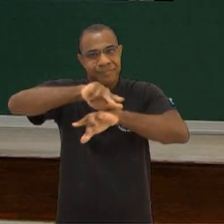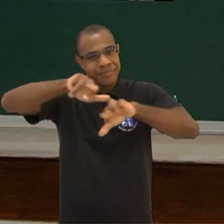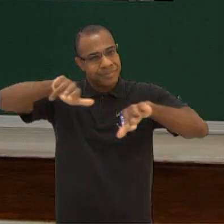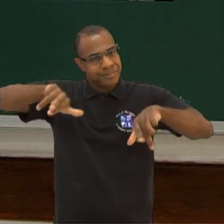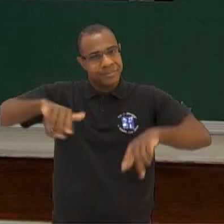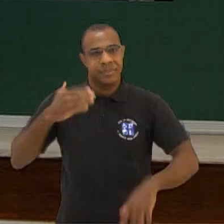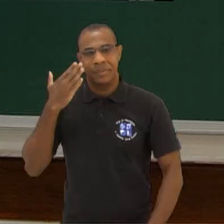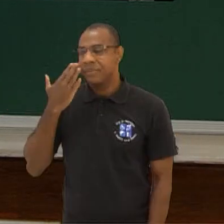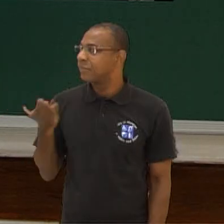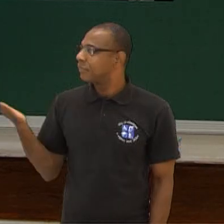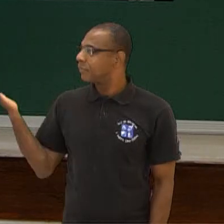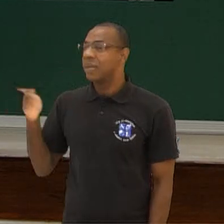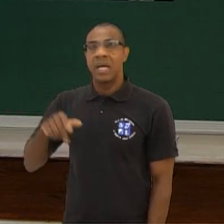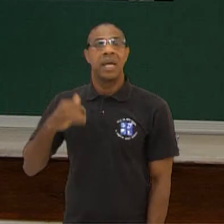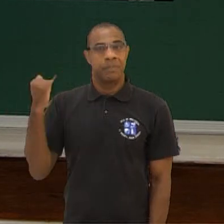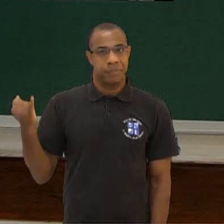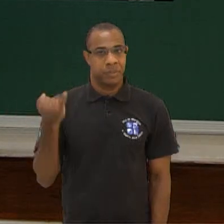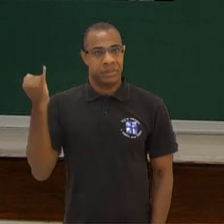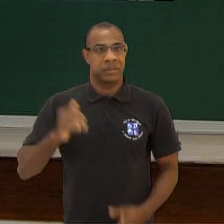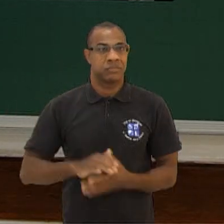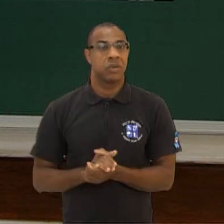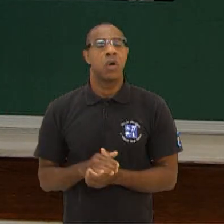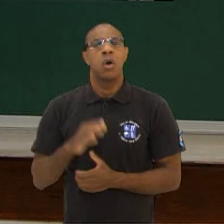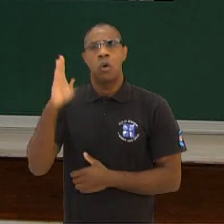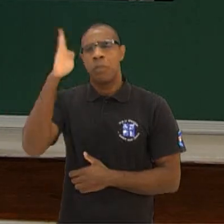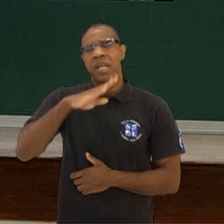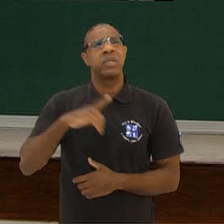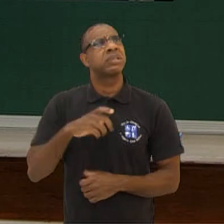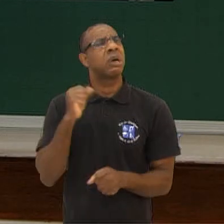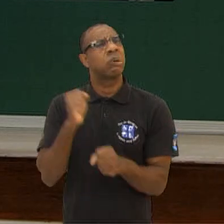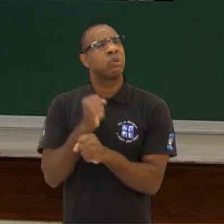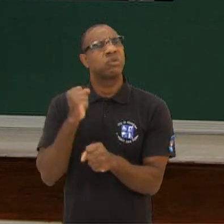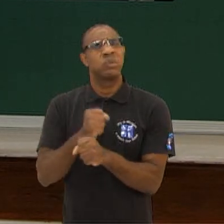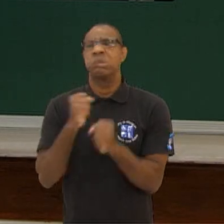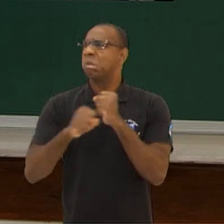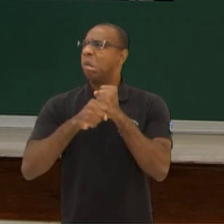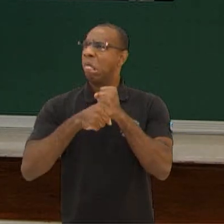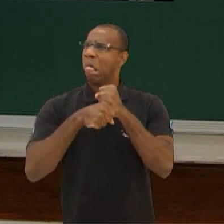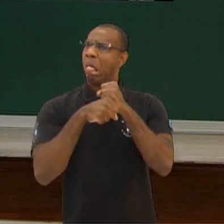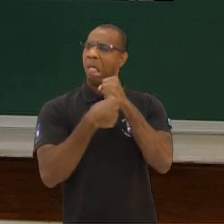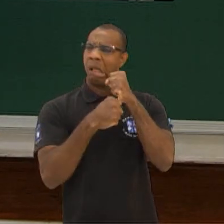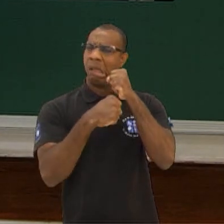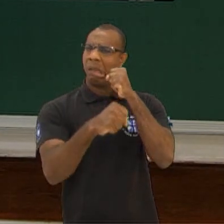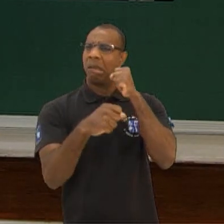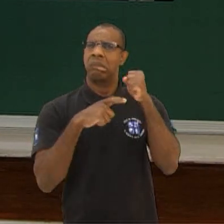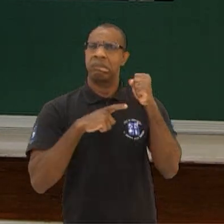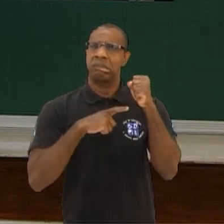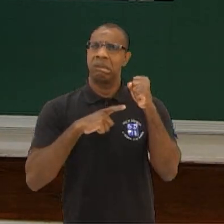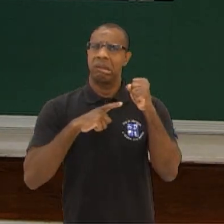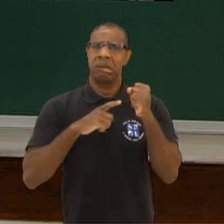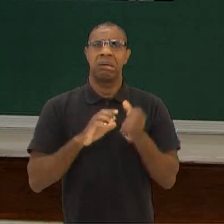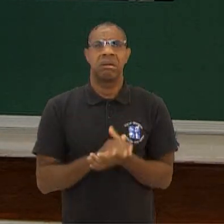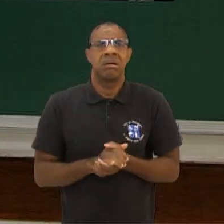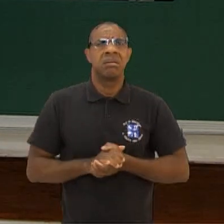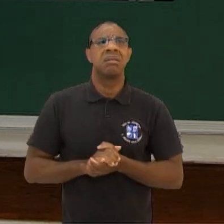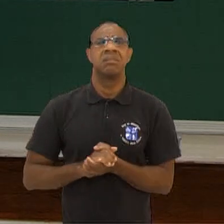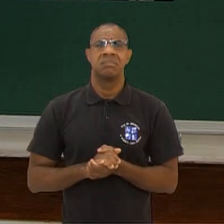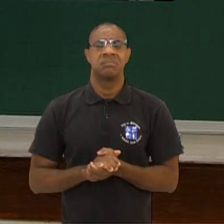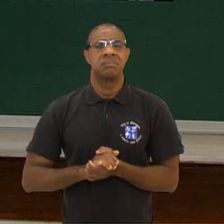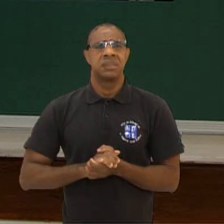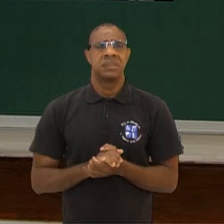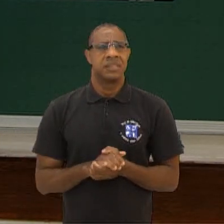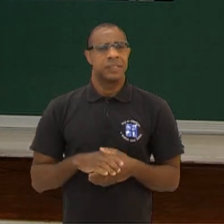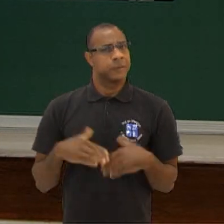esse é muito importante. O Brasil está construindo um enorme, né? Tem mais de meio quilômetro de raio,